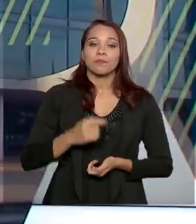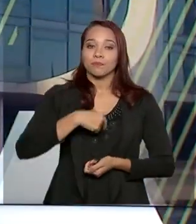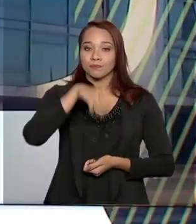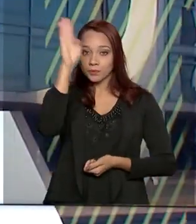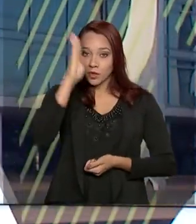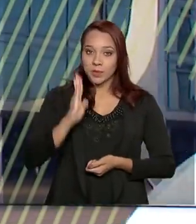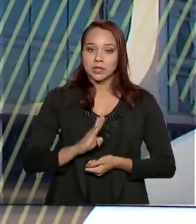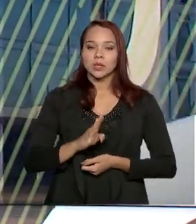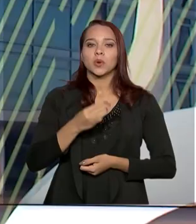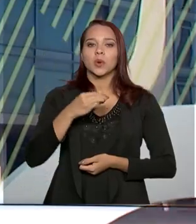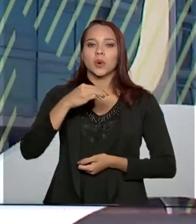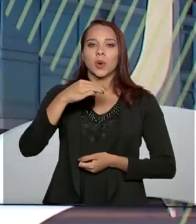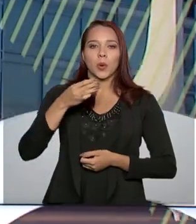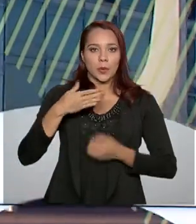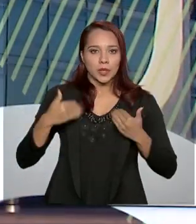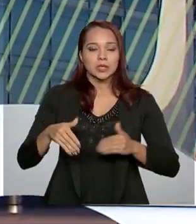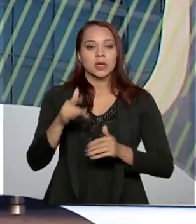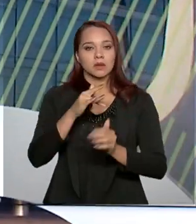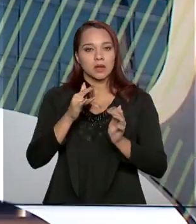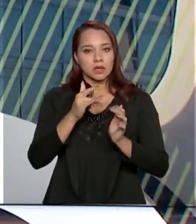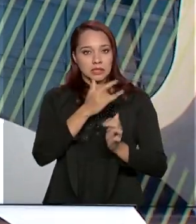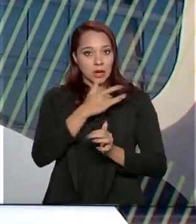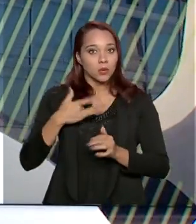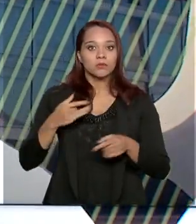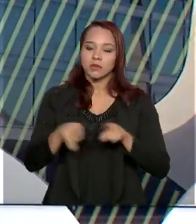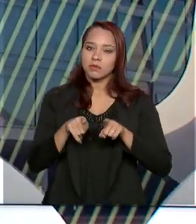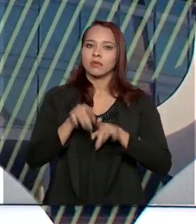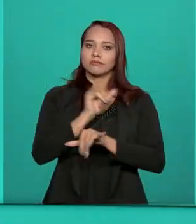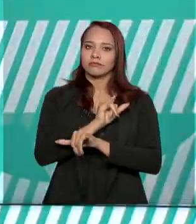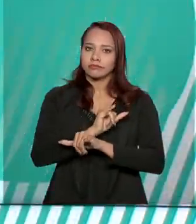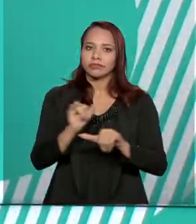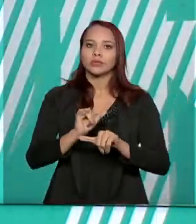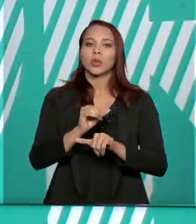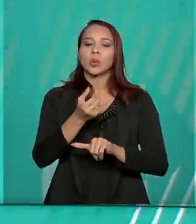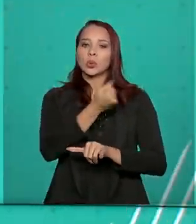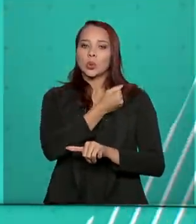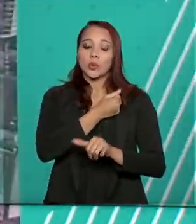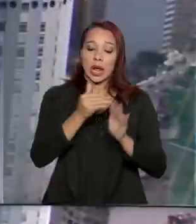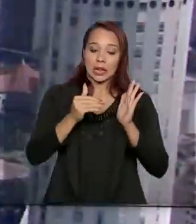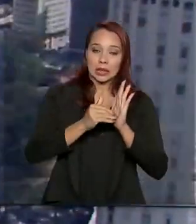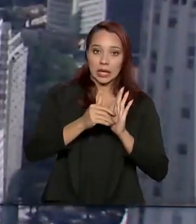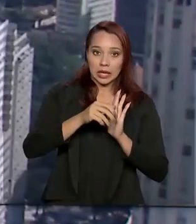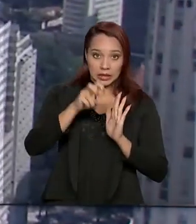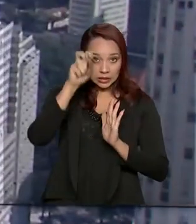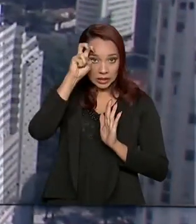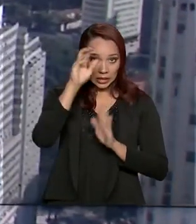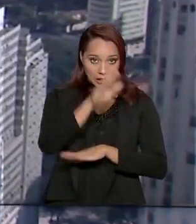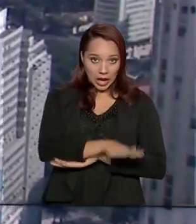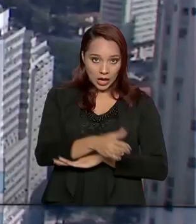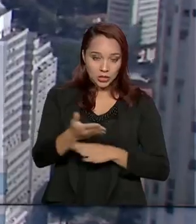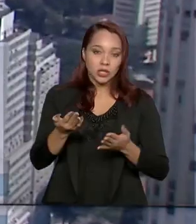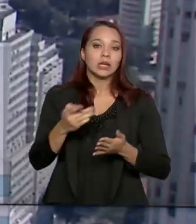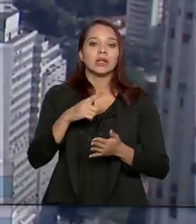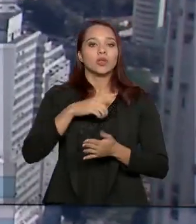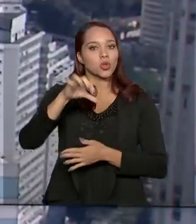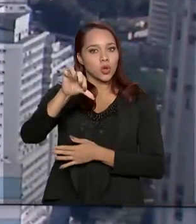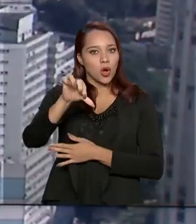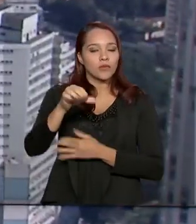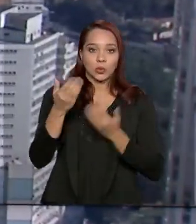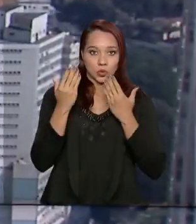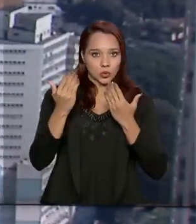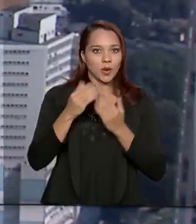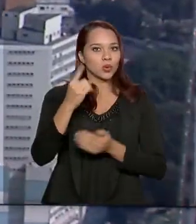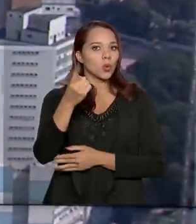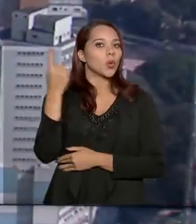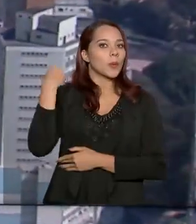Ministério da Saúde também atualizou os números. Até o início da tarde desta quinta-feira, nove casos permaneciam suspeitos. Um